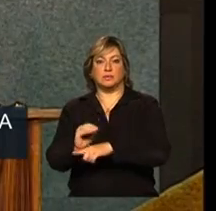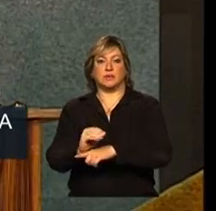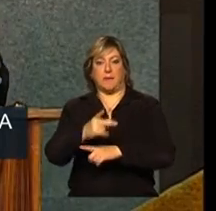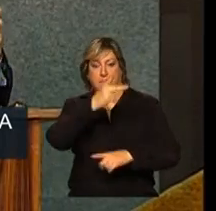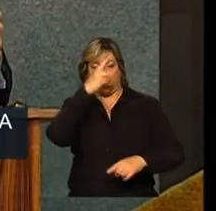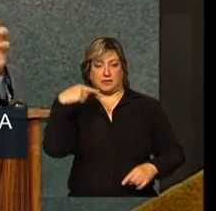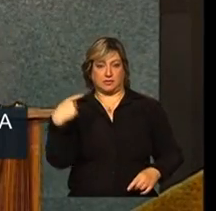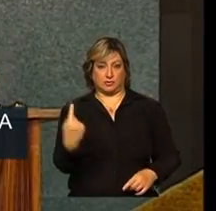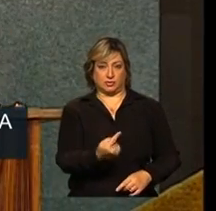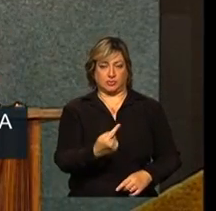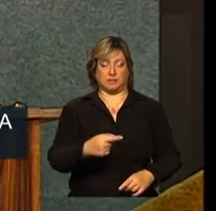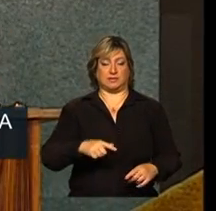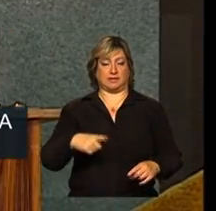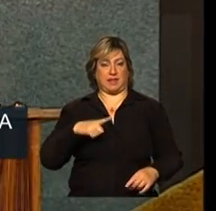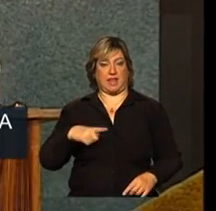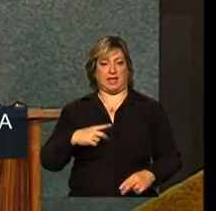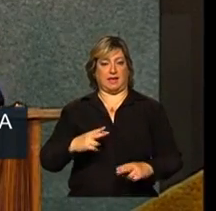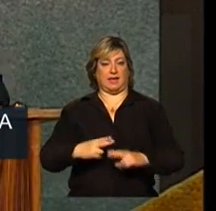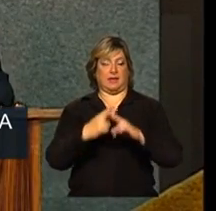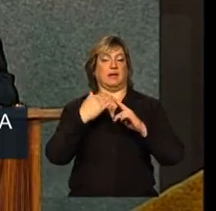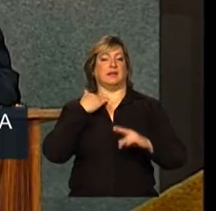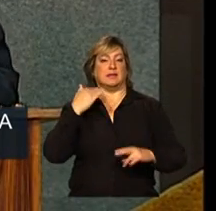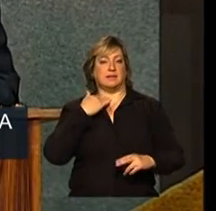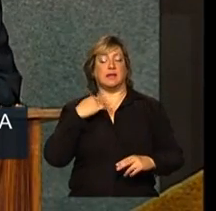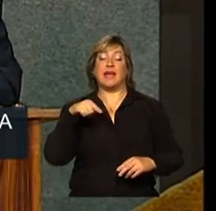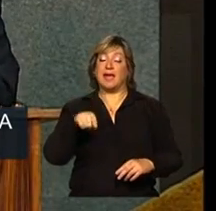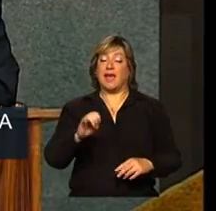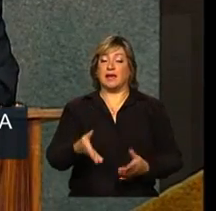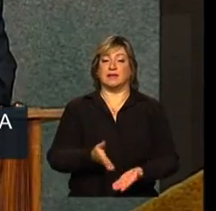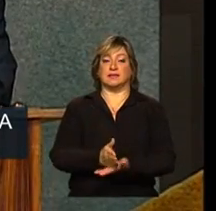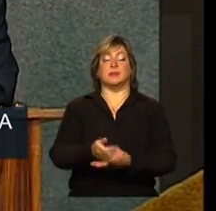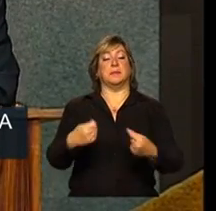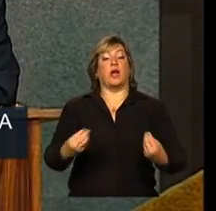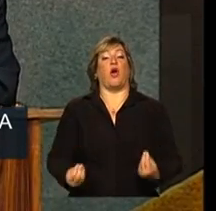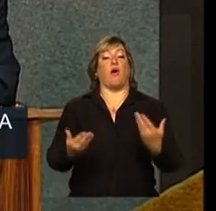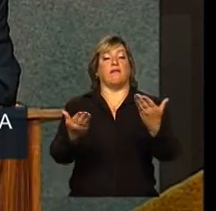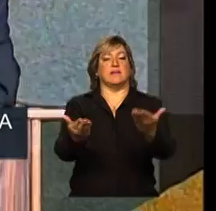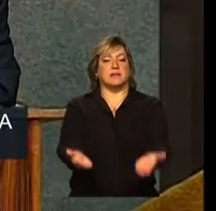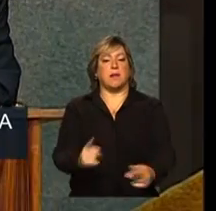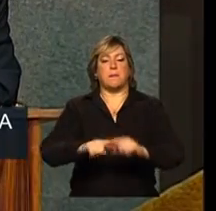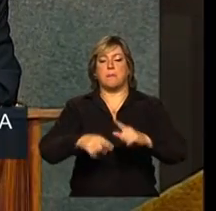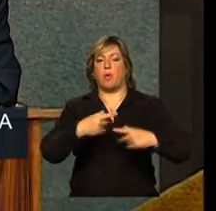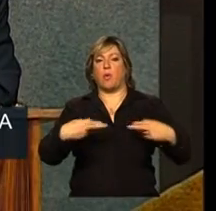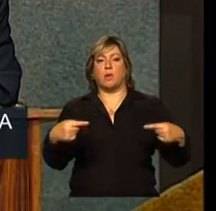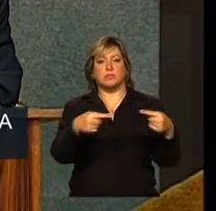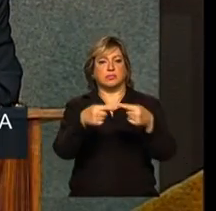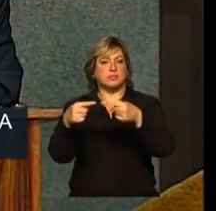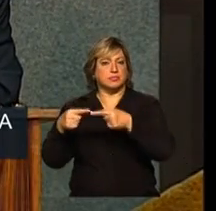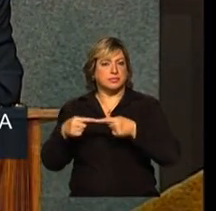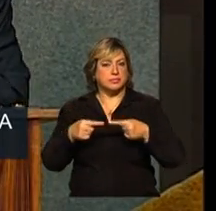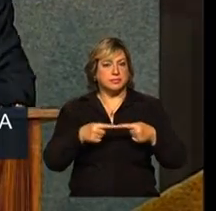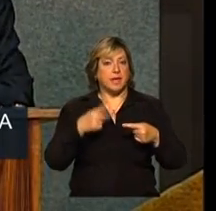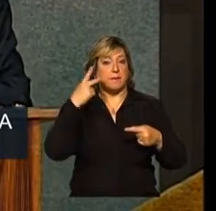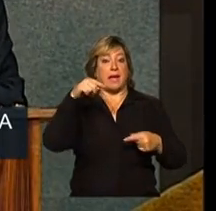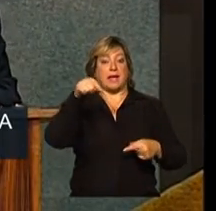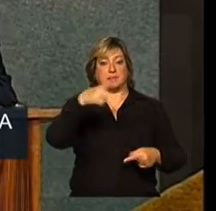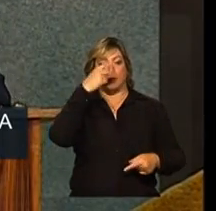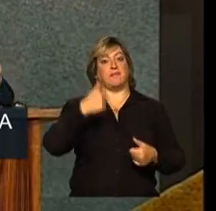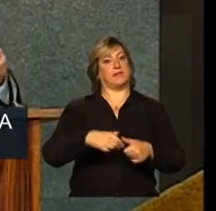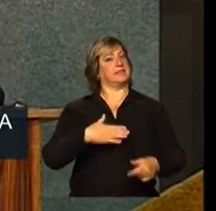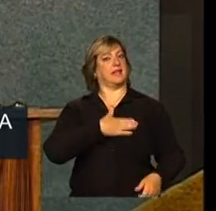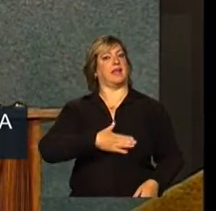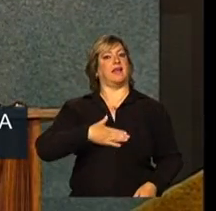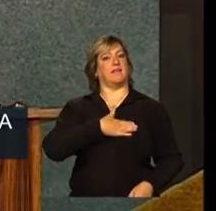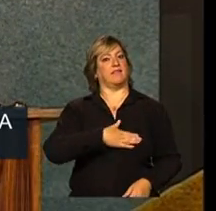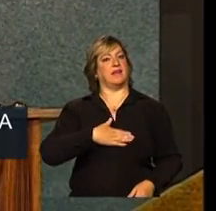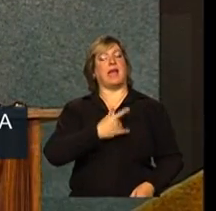Caixa Econômica é esse segmento. Então, ela precisa oferecer produtos adequados para que esse cliente fique